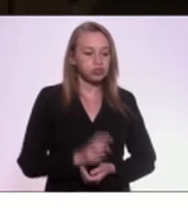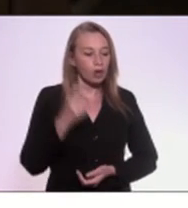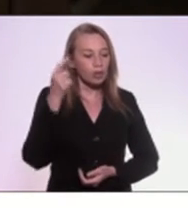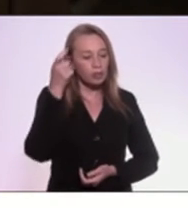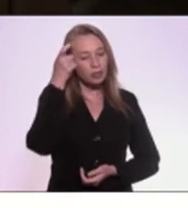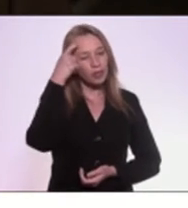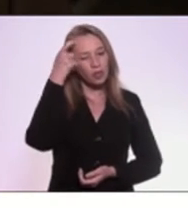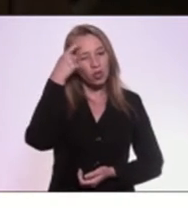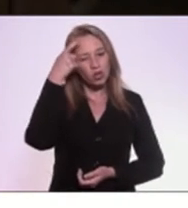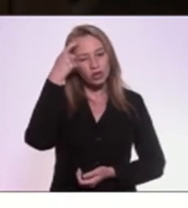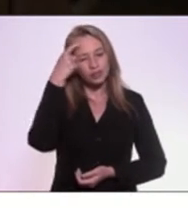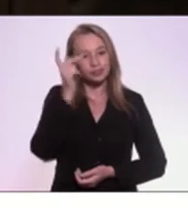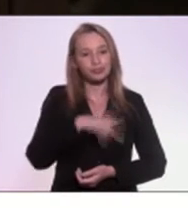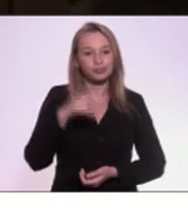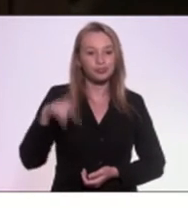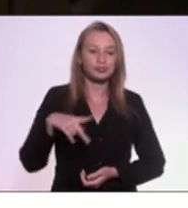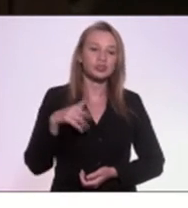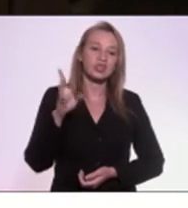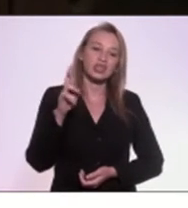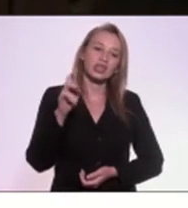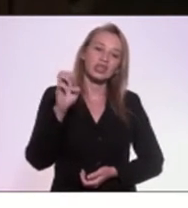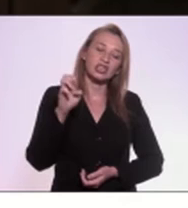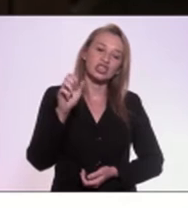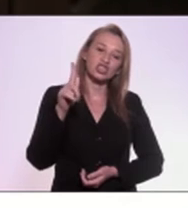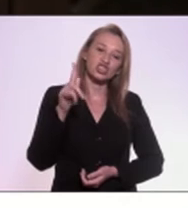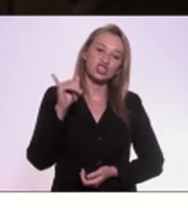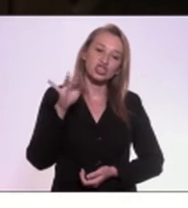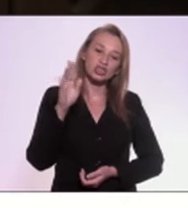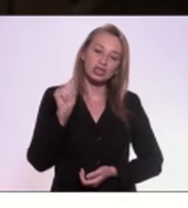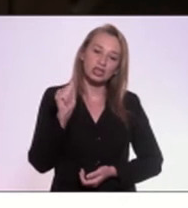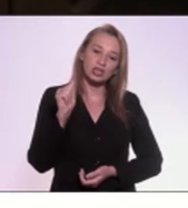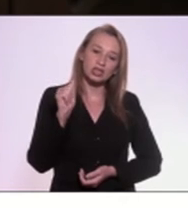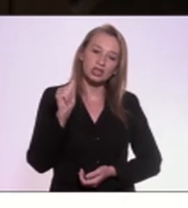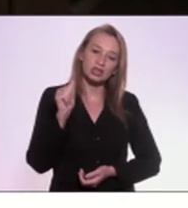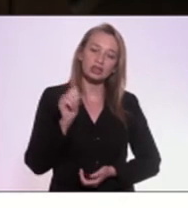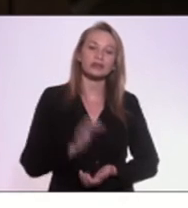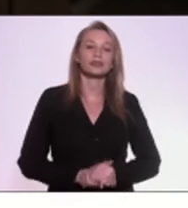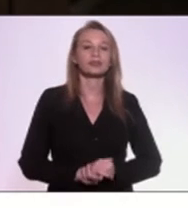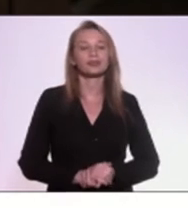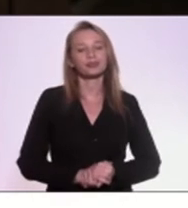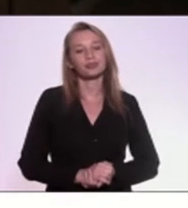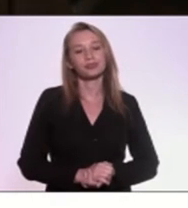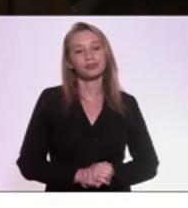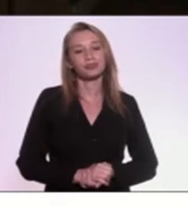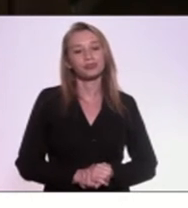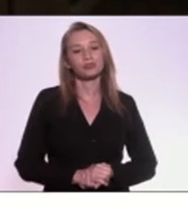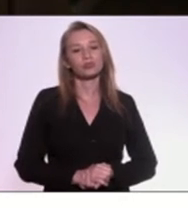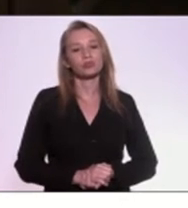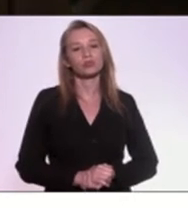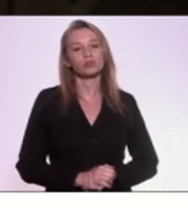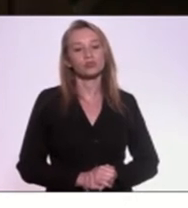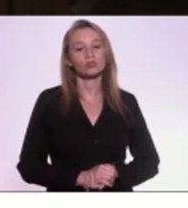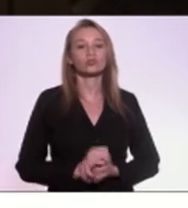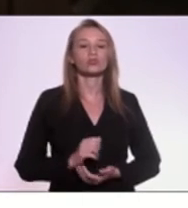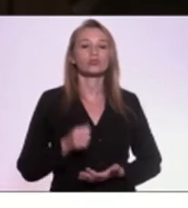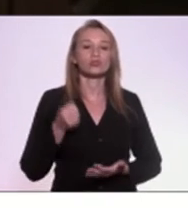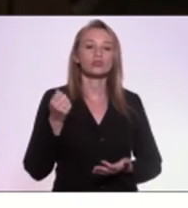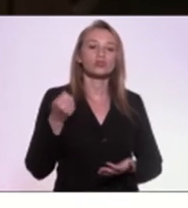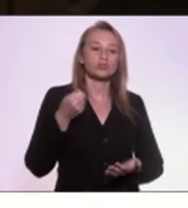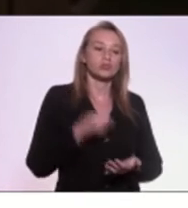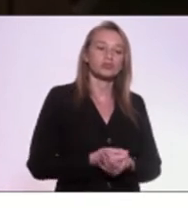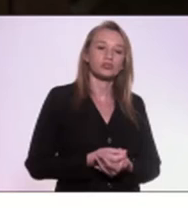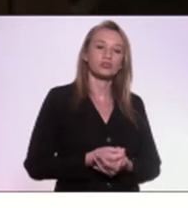memória da professora Regina Leite Garcia. Regina Leite Garcia, que cumpriu uma